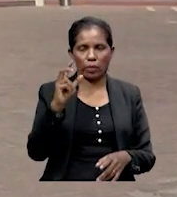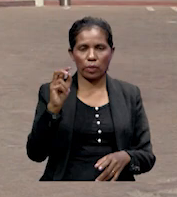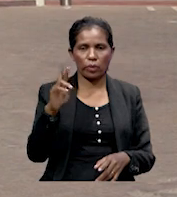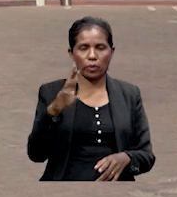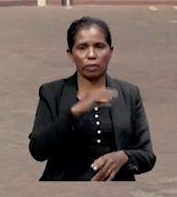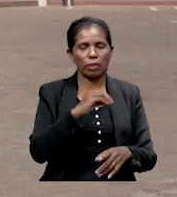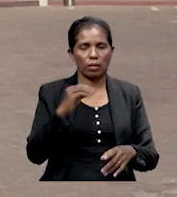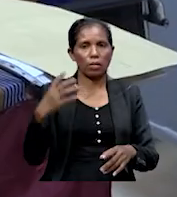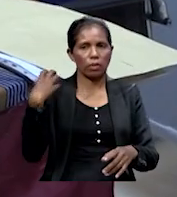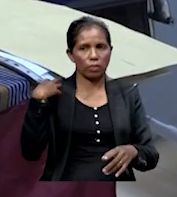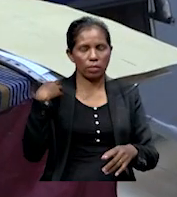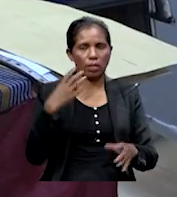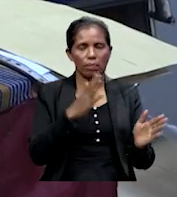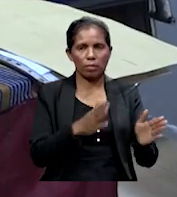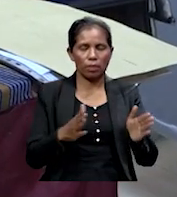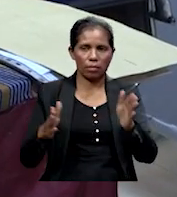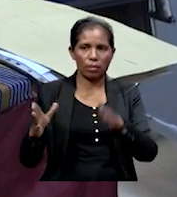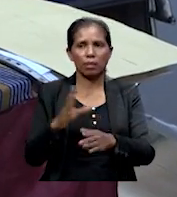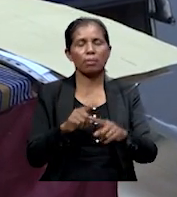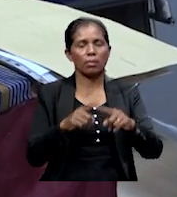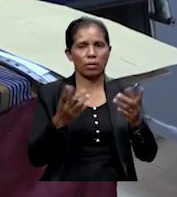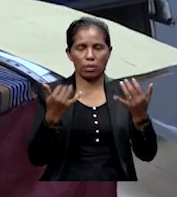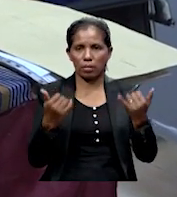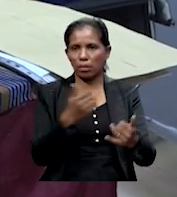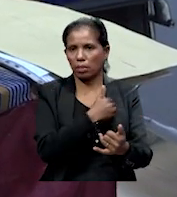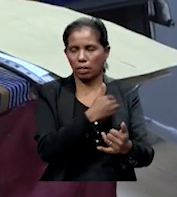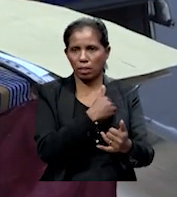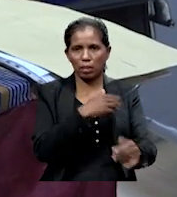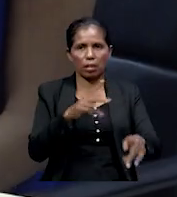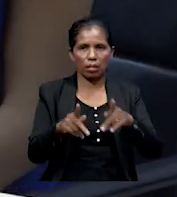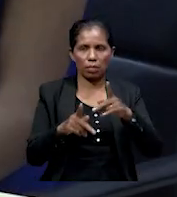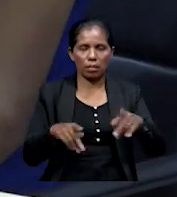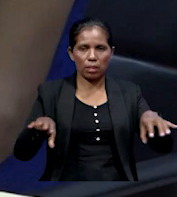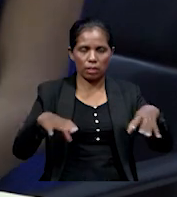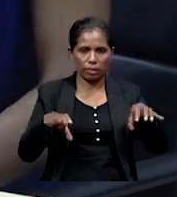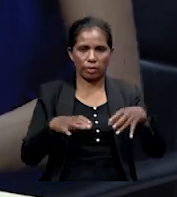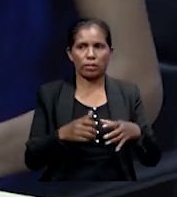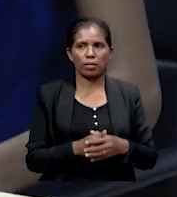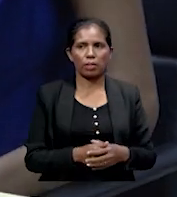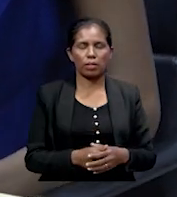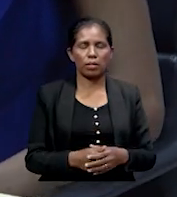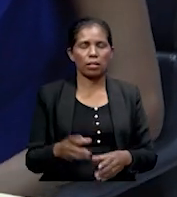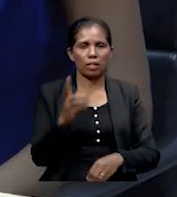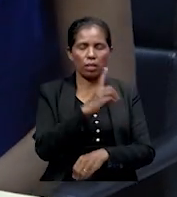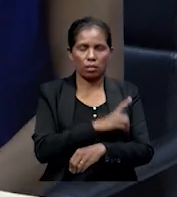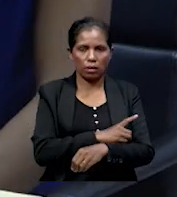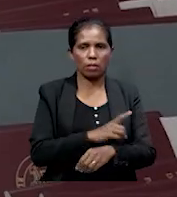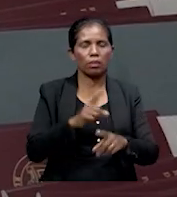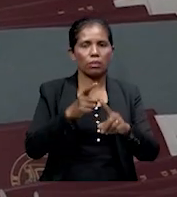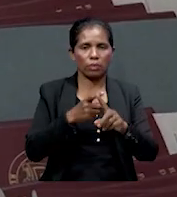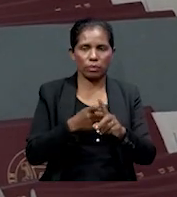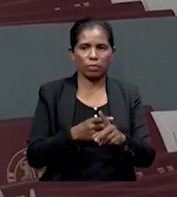edifício ne preparamos máquina gerador, mai be tohin loron sidok ia pessoal nebe bele serviço. Ia lorong fin de semana, no lorong